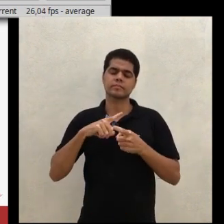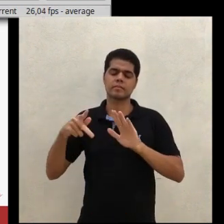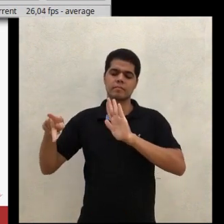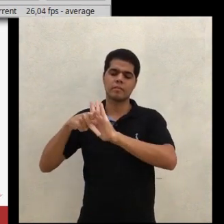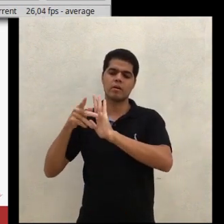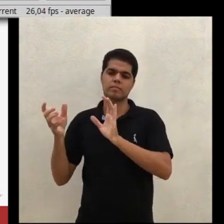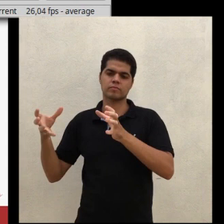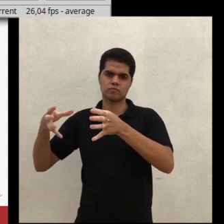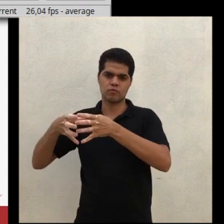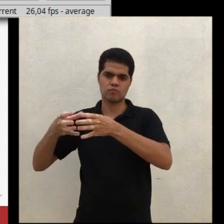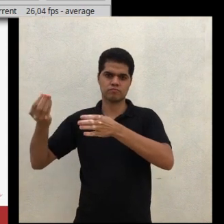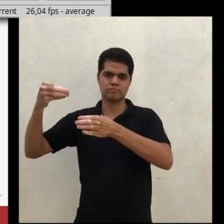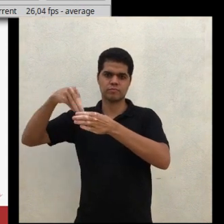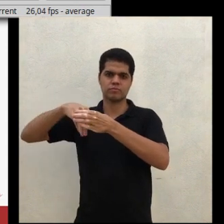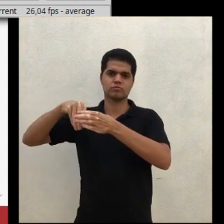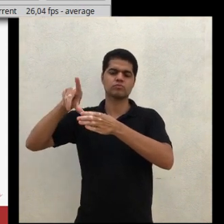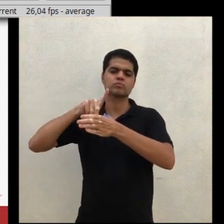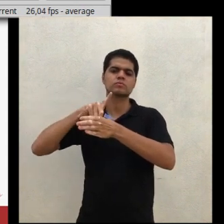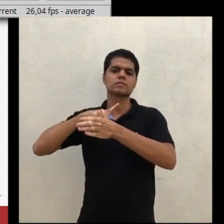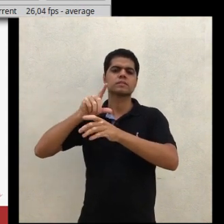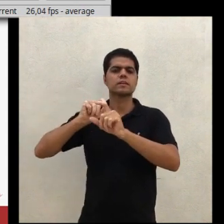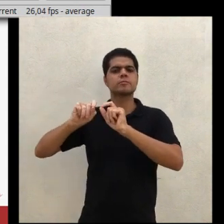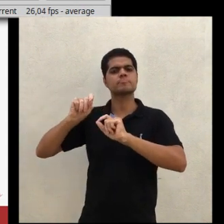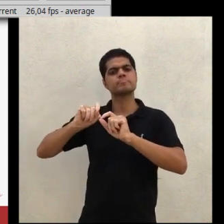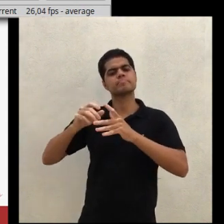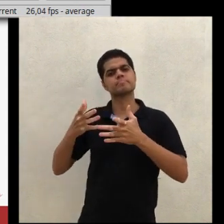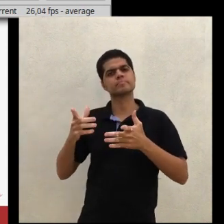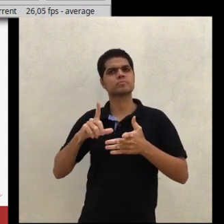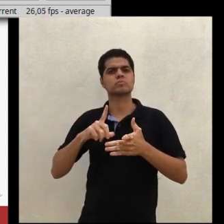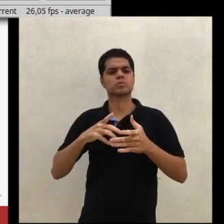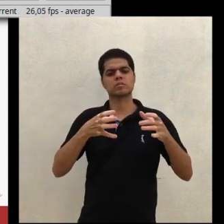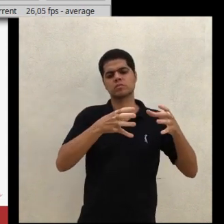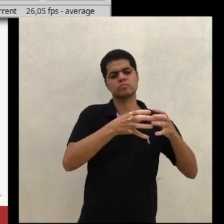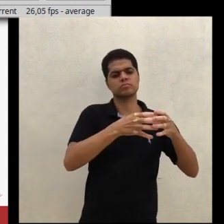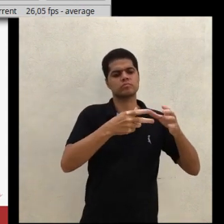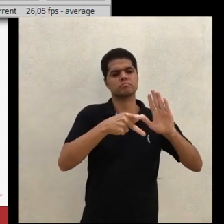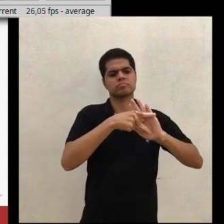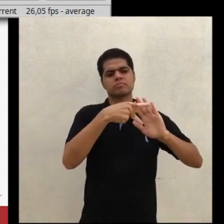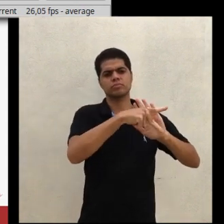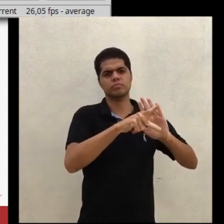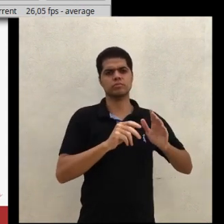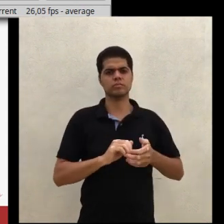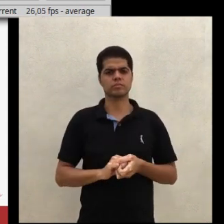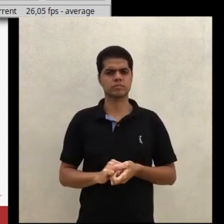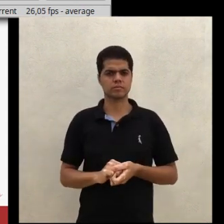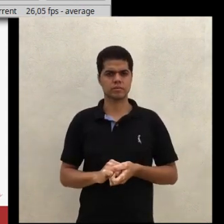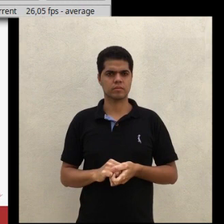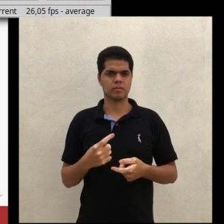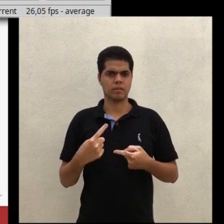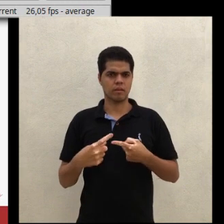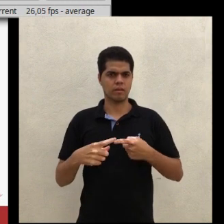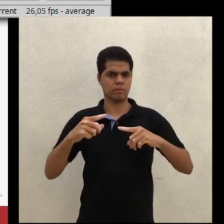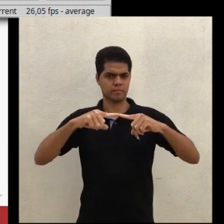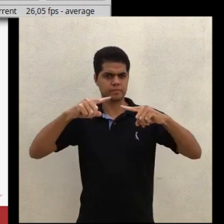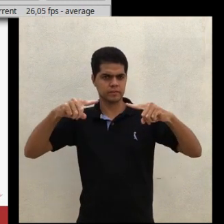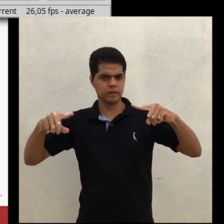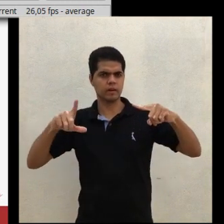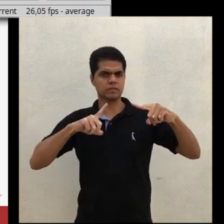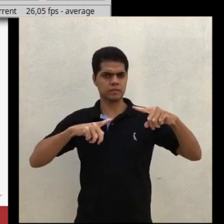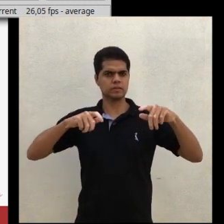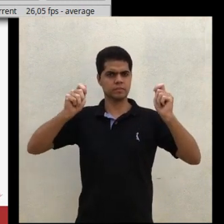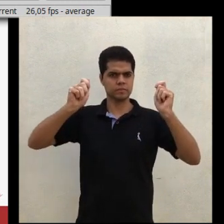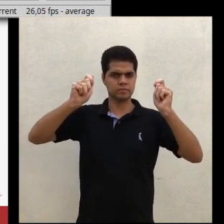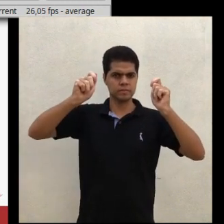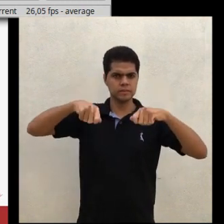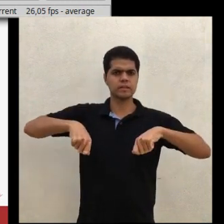Do que a outro. Então, esse grau de pertinência ele descreve a possibilidade, tá? Expressa